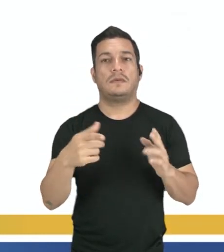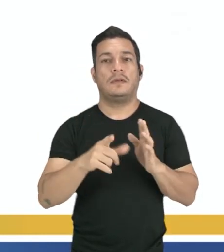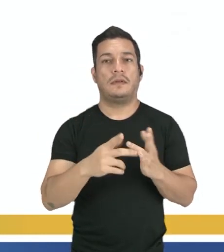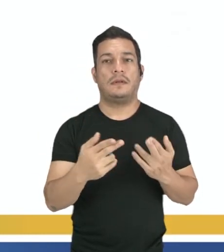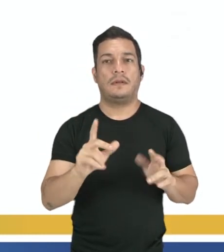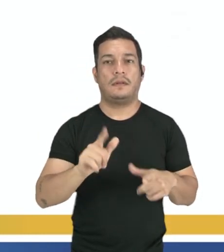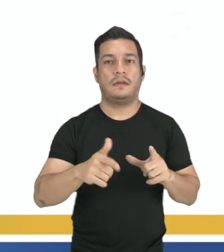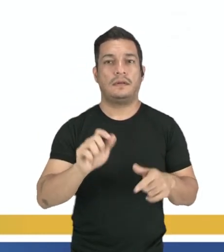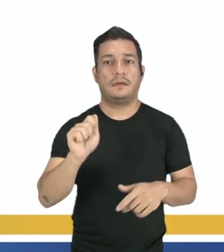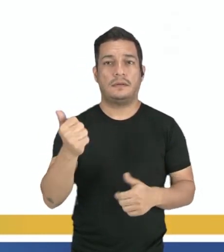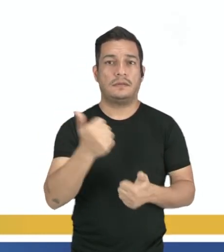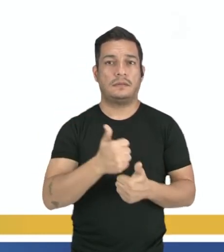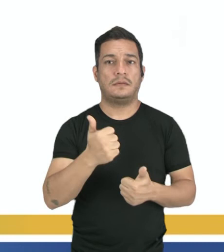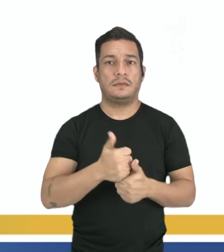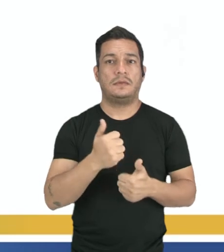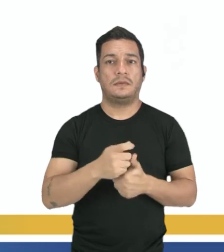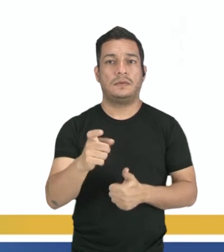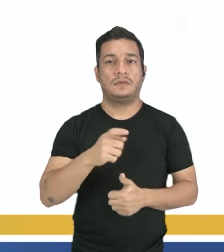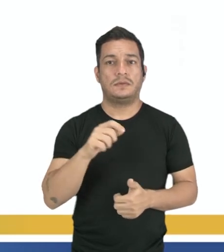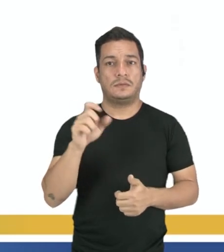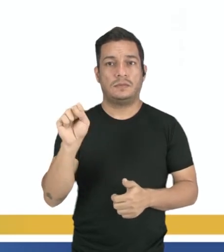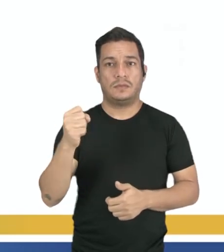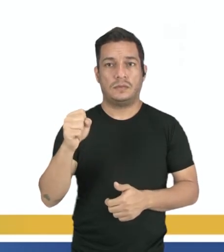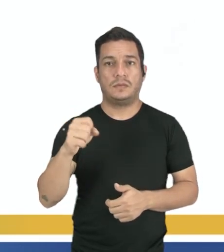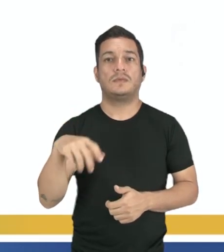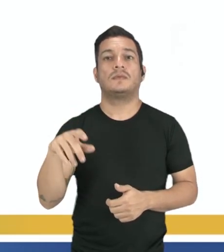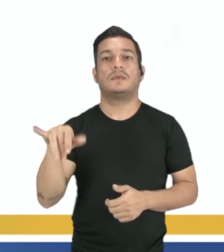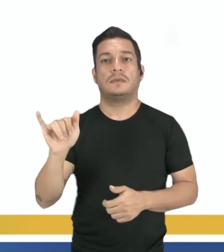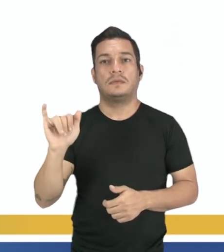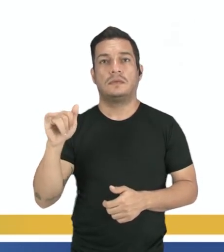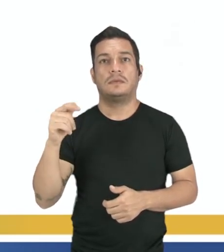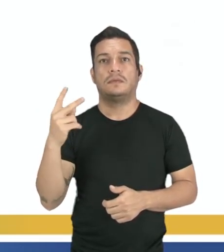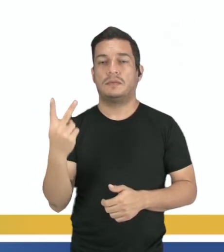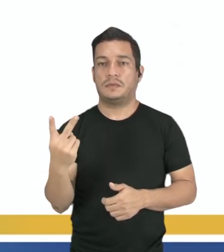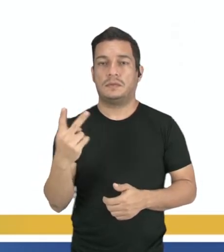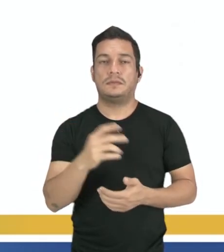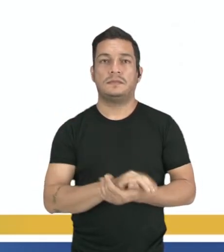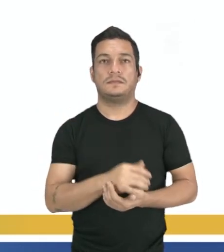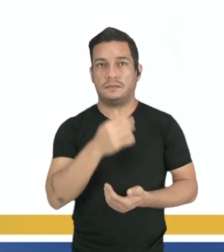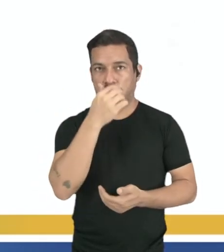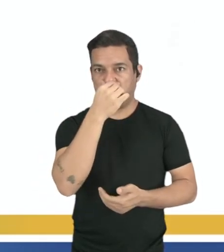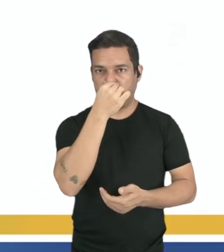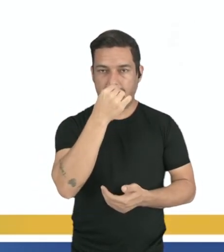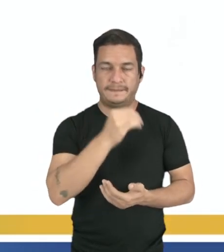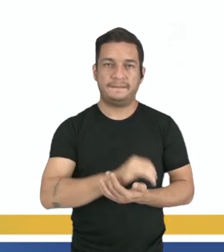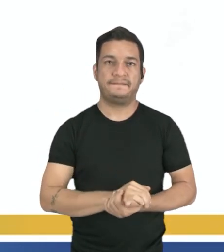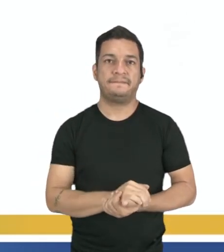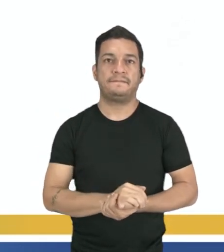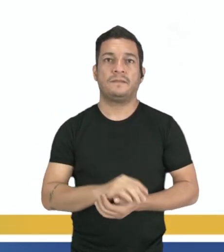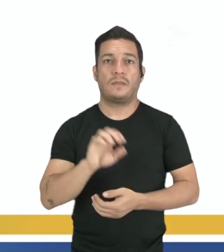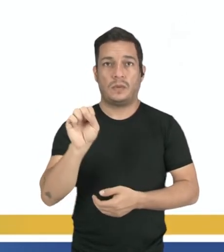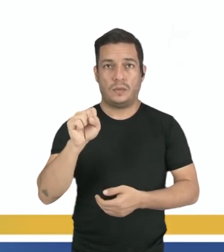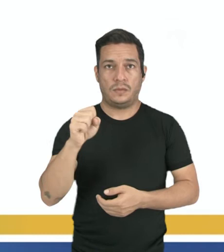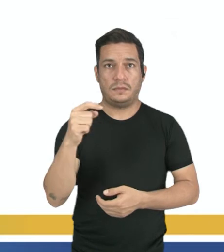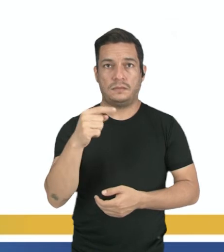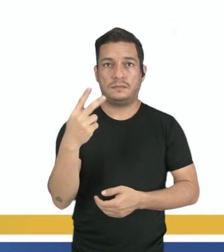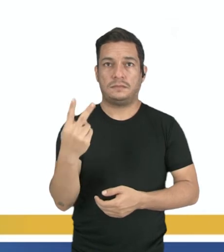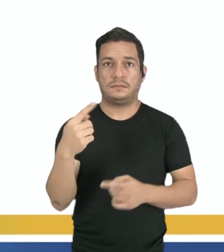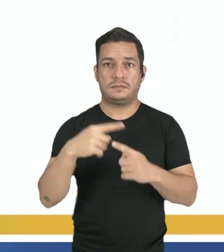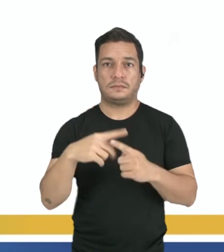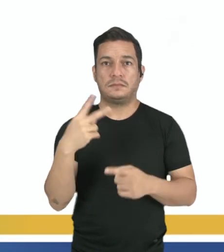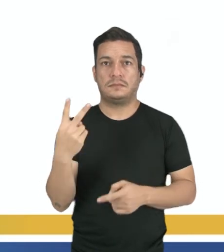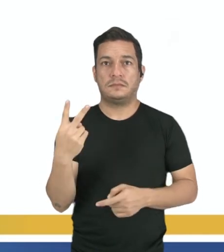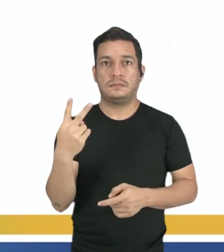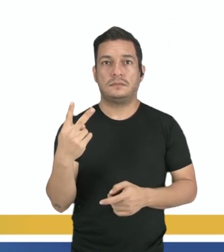A, substituiremos o valor de x por 8 e o valor de y por 2. Então, ficaremos com 8 menos 2